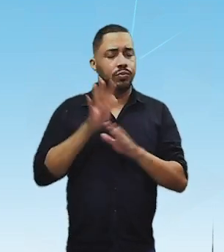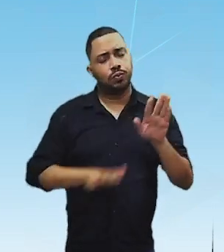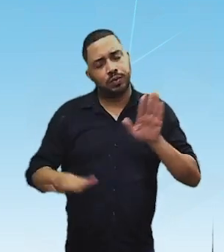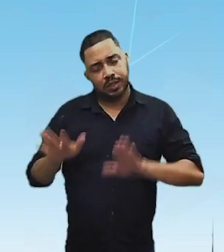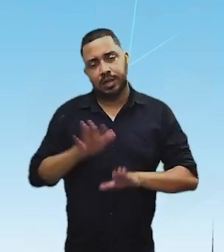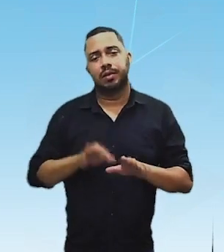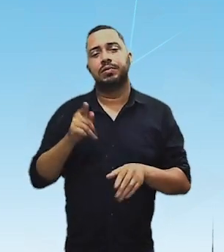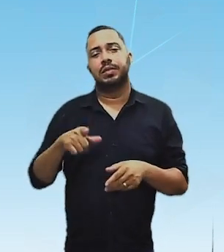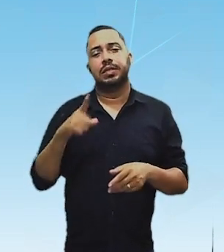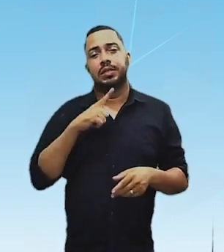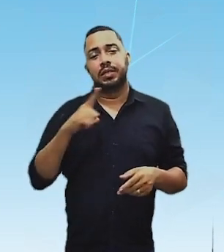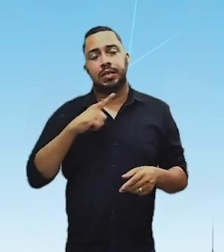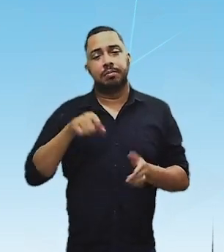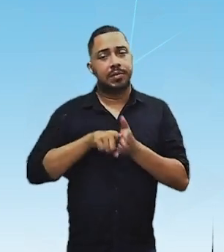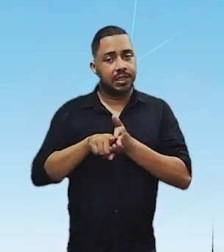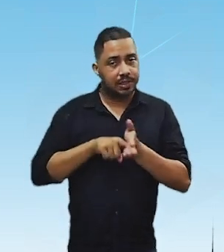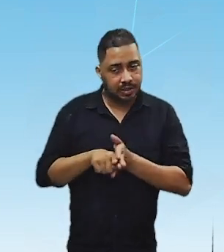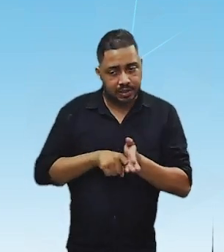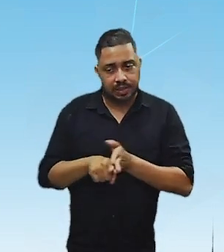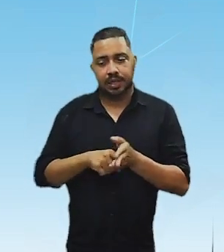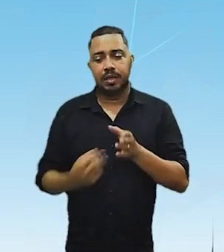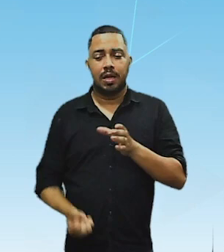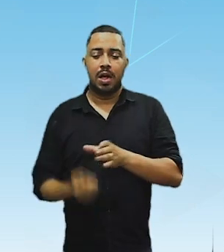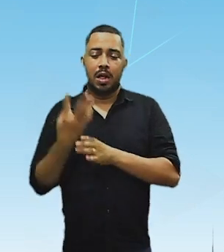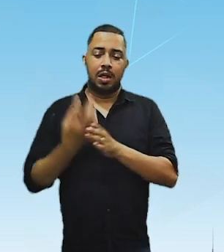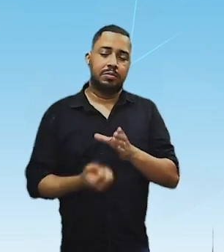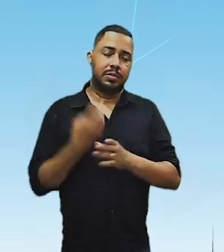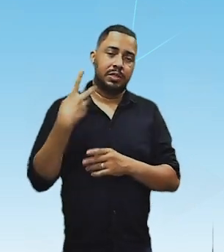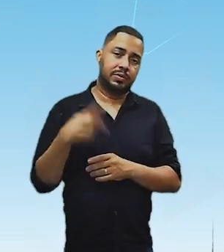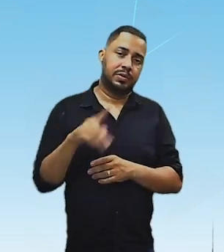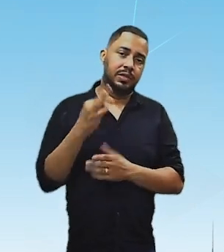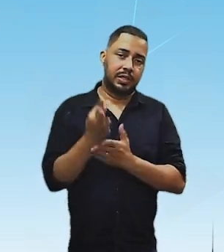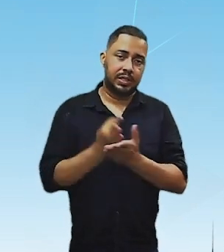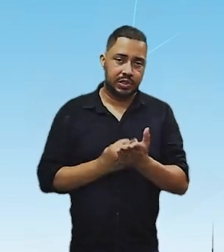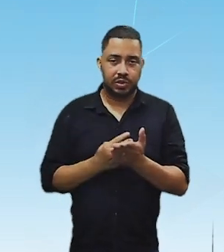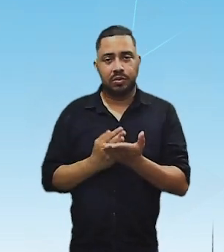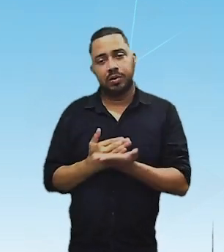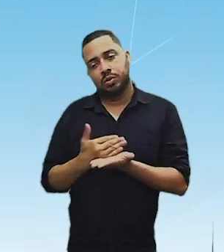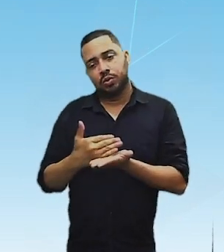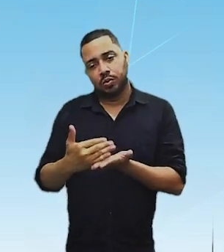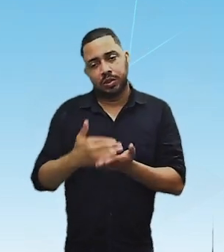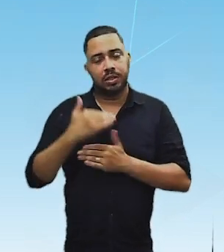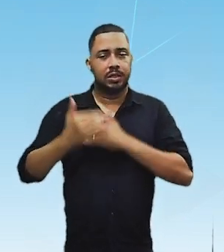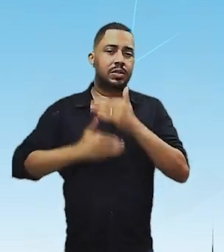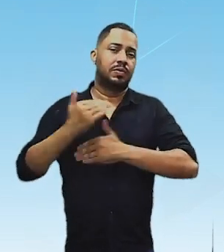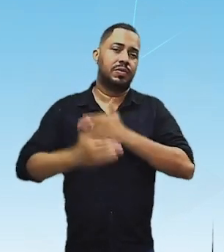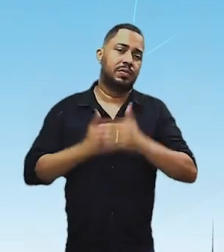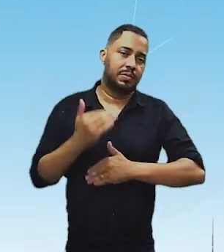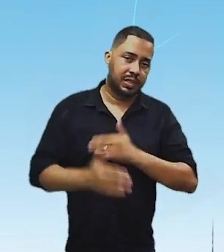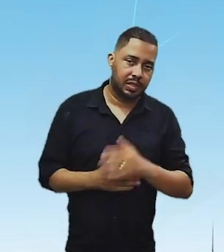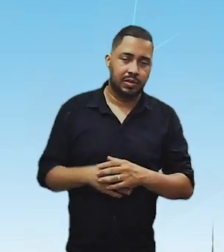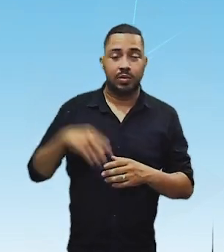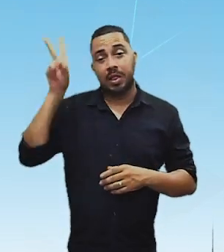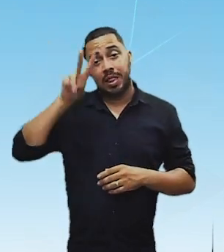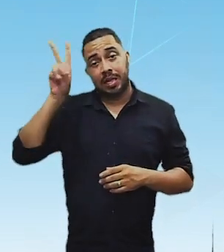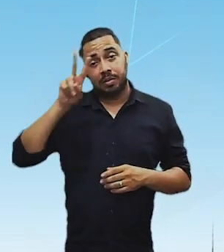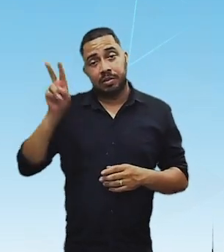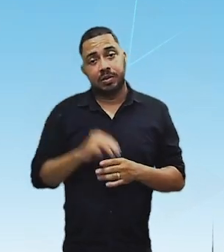vão ter ao pesquisar, elaborar o seu texto, a sua introdução, desenvolvimento, lembrar que